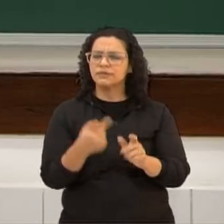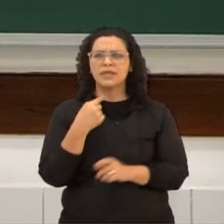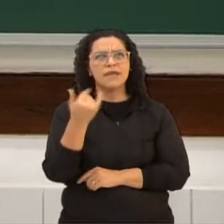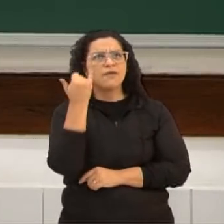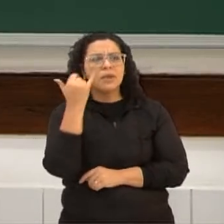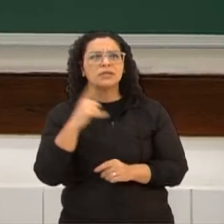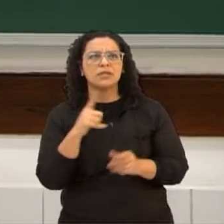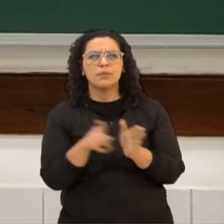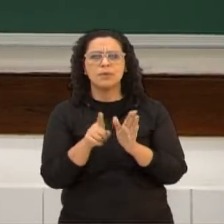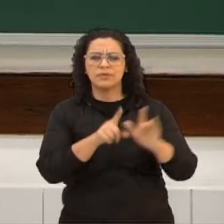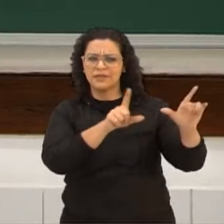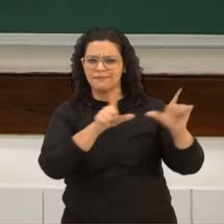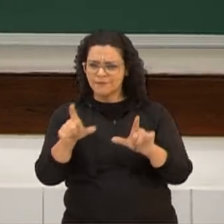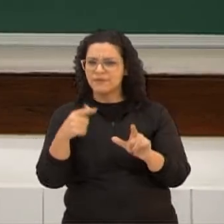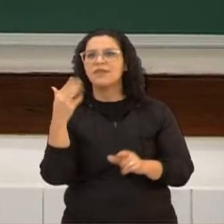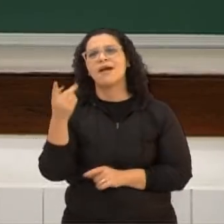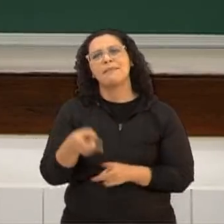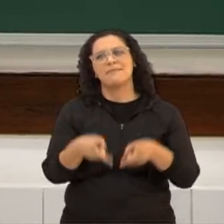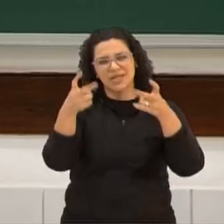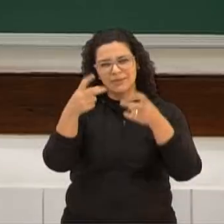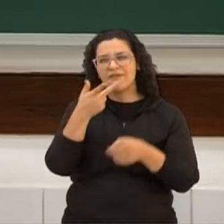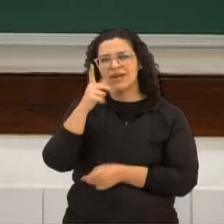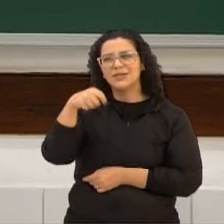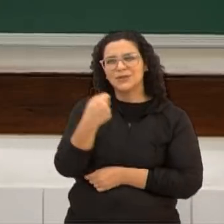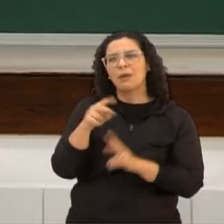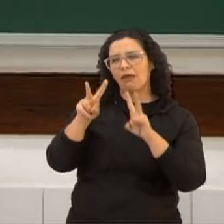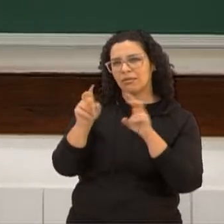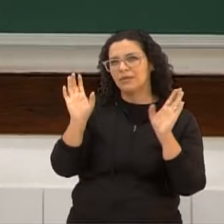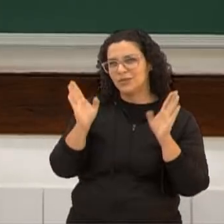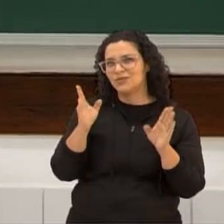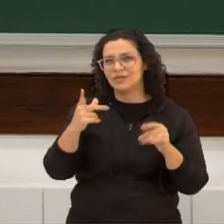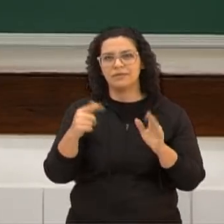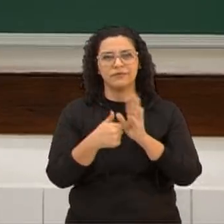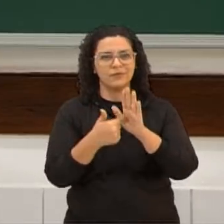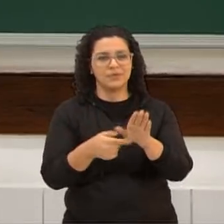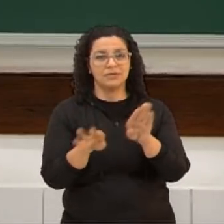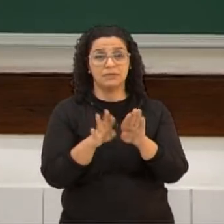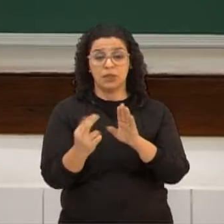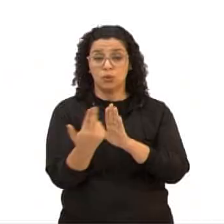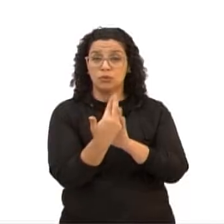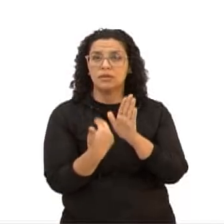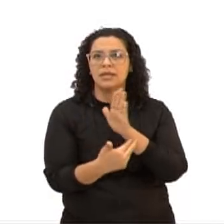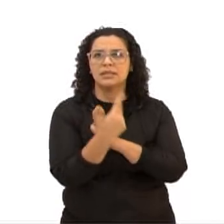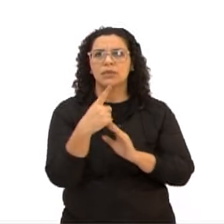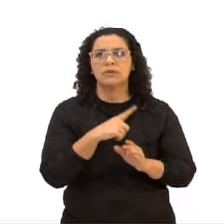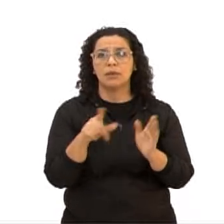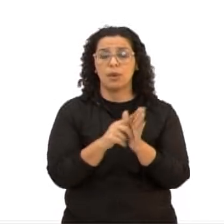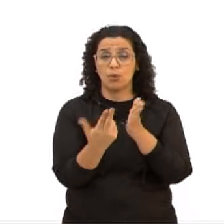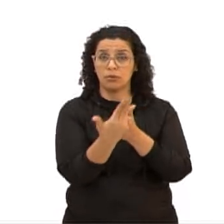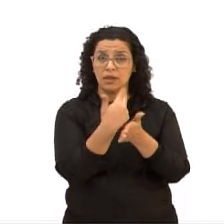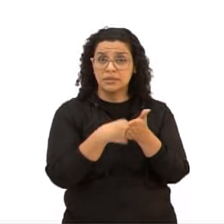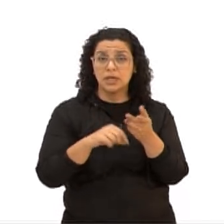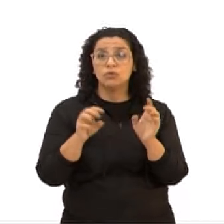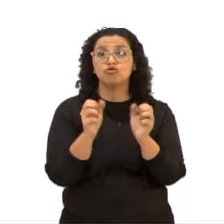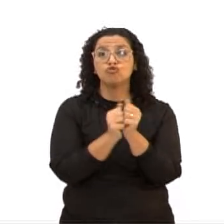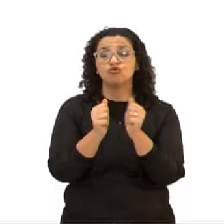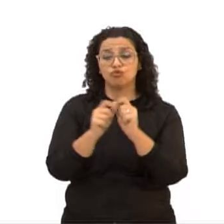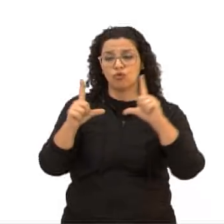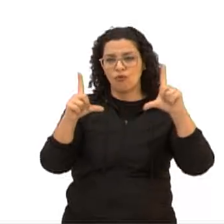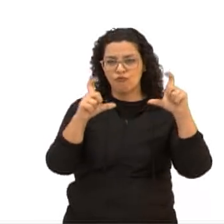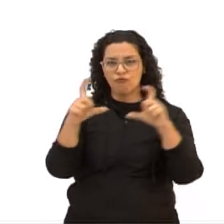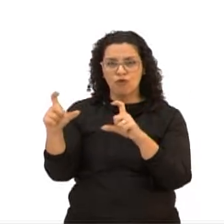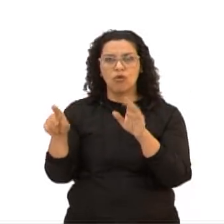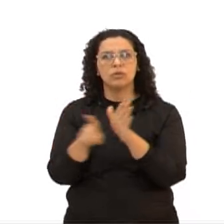assunto, você viu essa charge, você vai reconhecer. Na charge, a imagem é composta por um desenho ou uma fotografia,